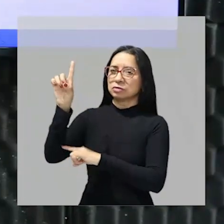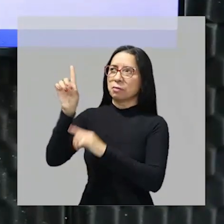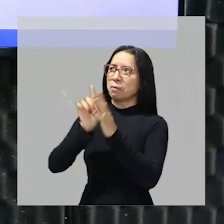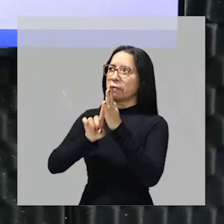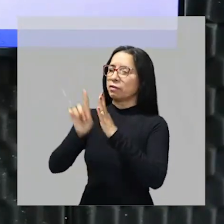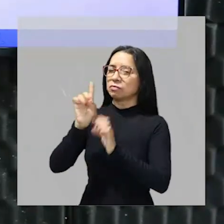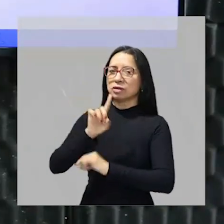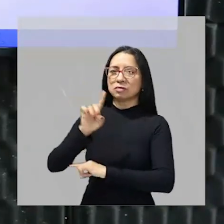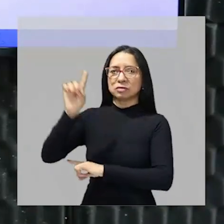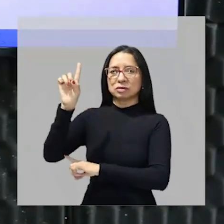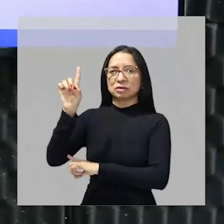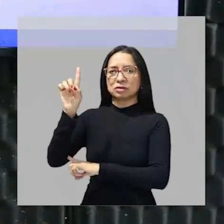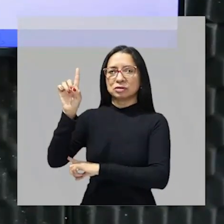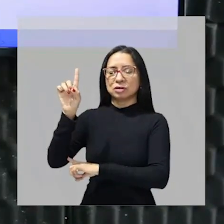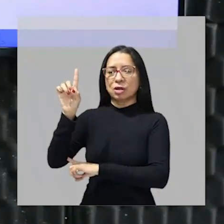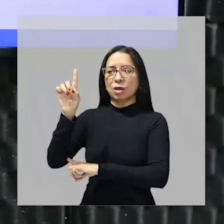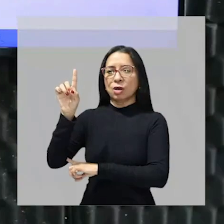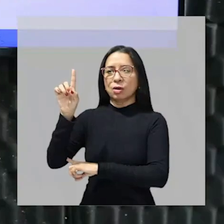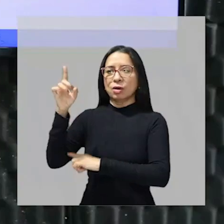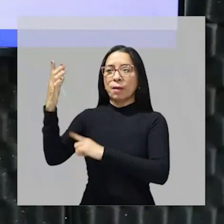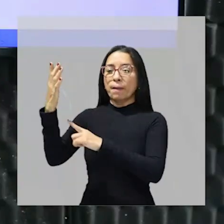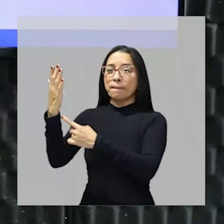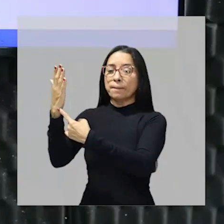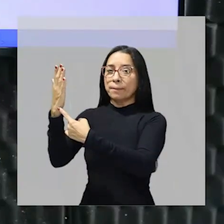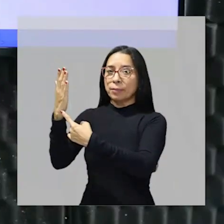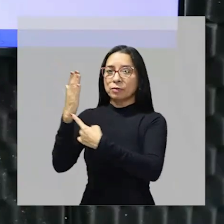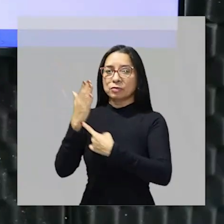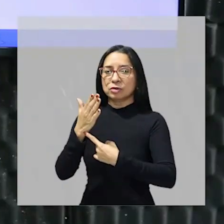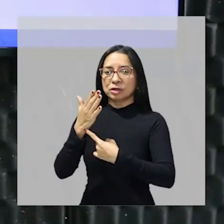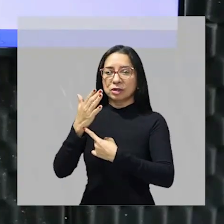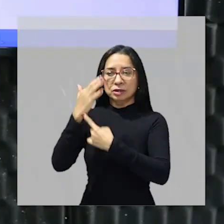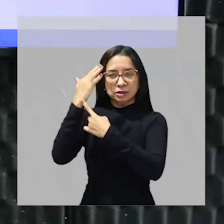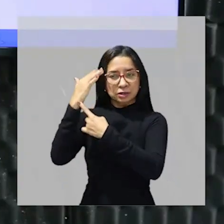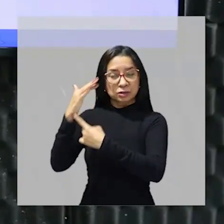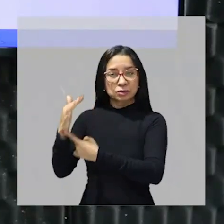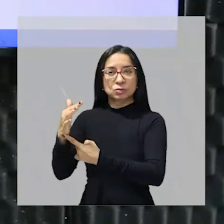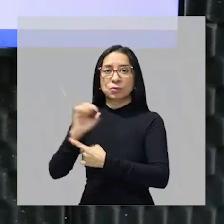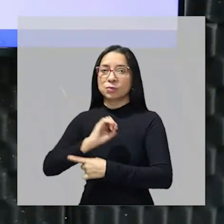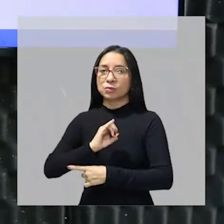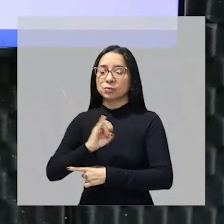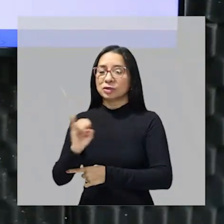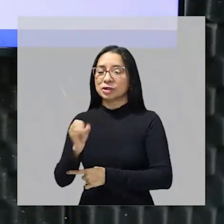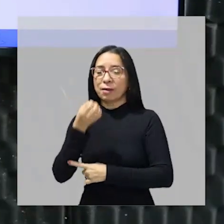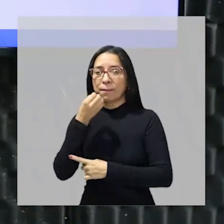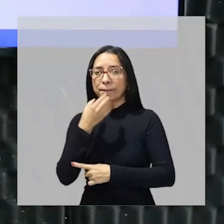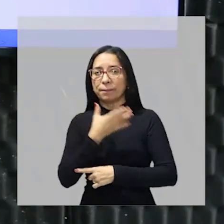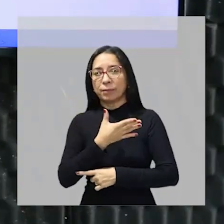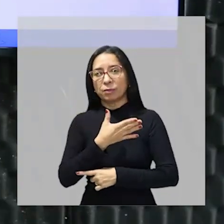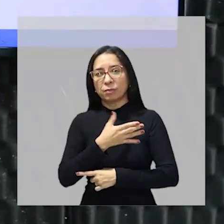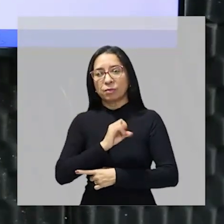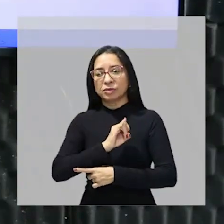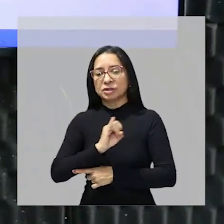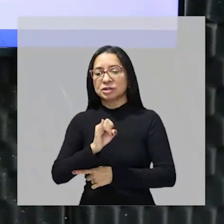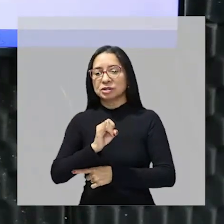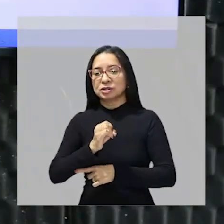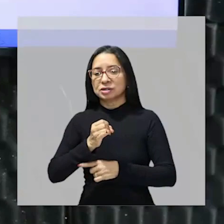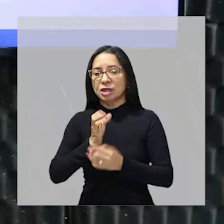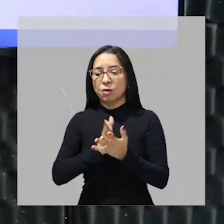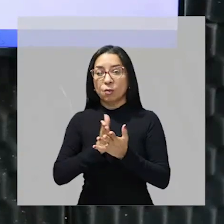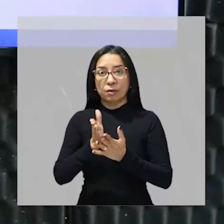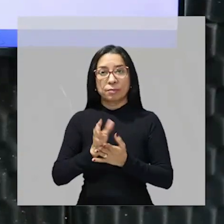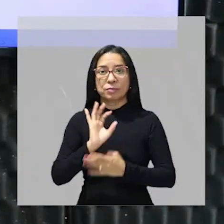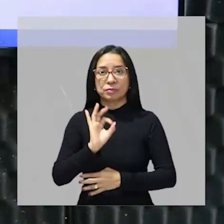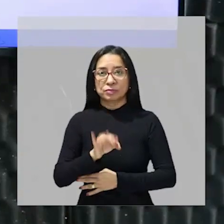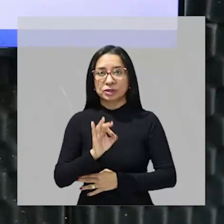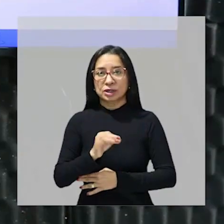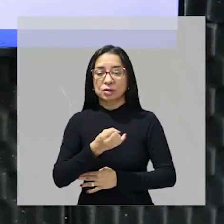lhe mostrassem em sonho, né, se estava bom, se era o caminho certo,